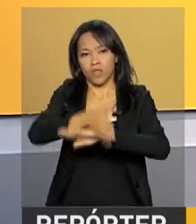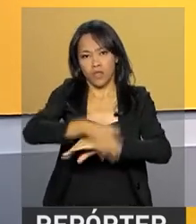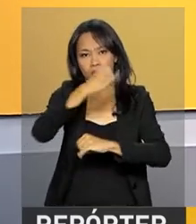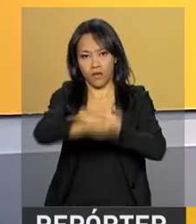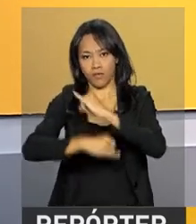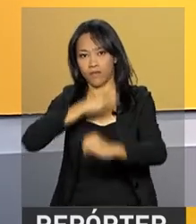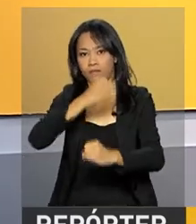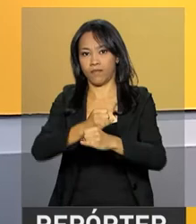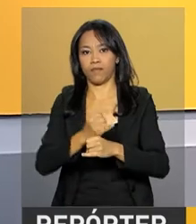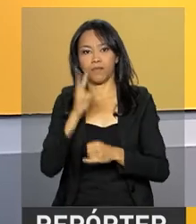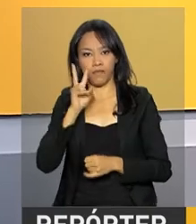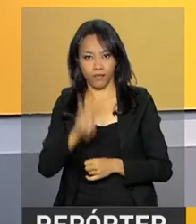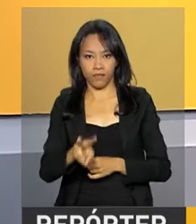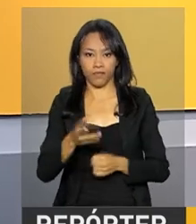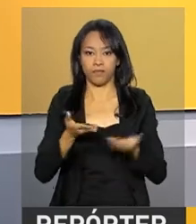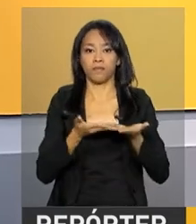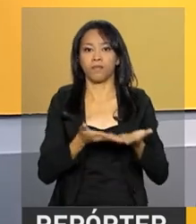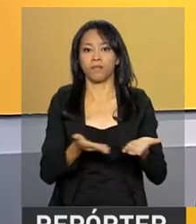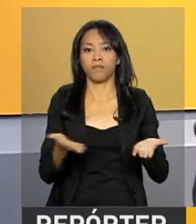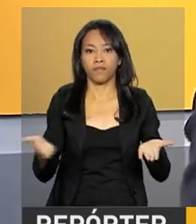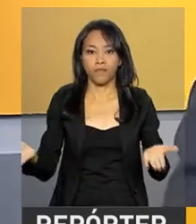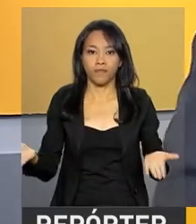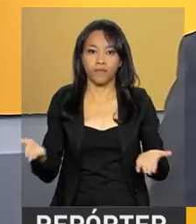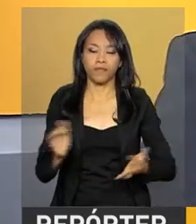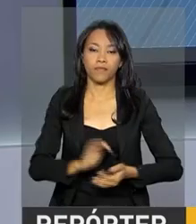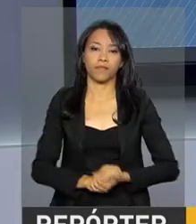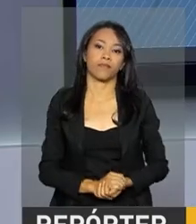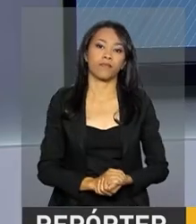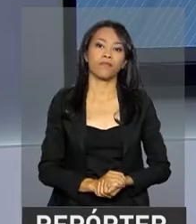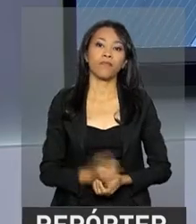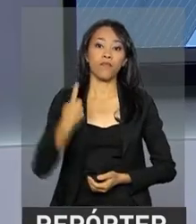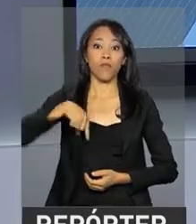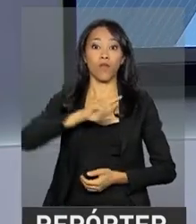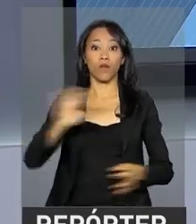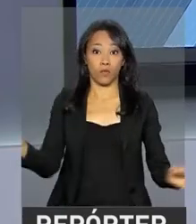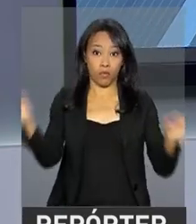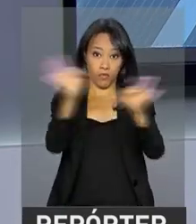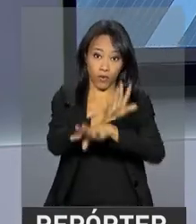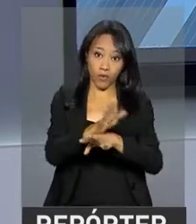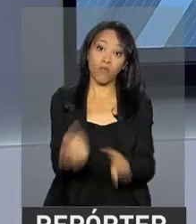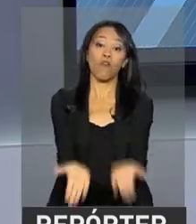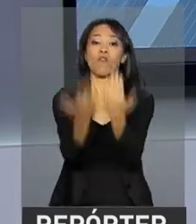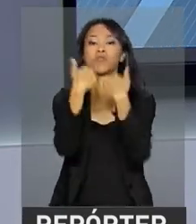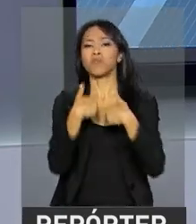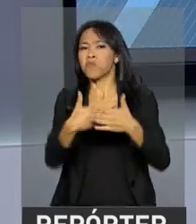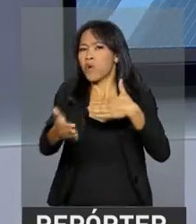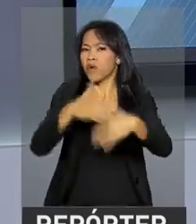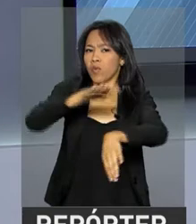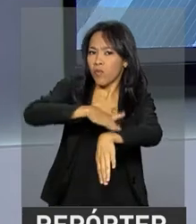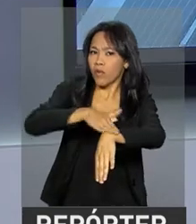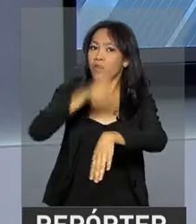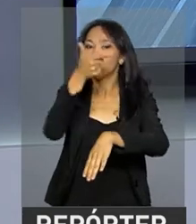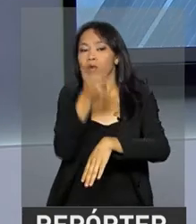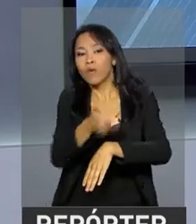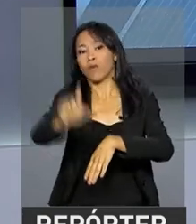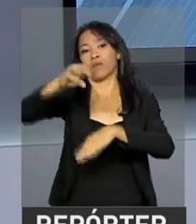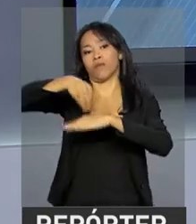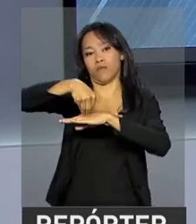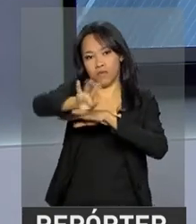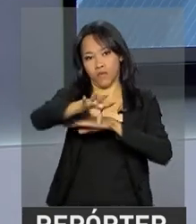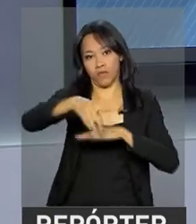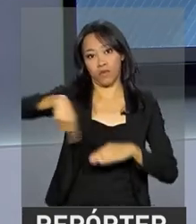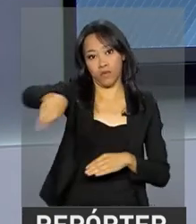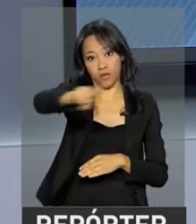.mec.gov.br. E o Repórter NBR fica por aqui. Voltamos a qualquer momento com outras